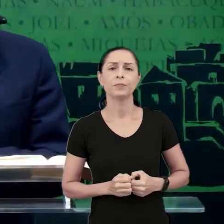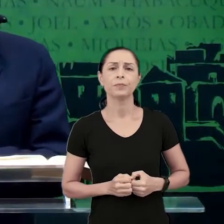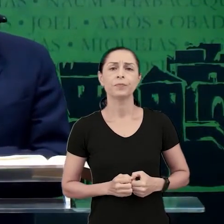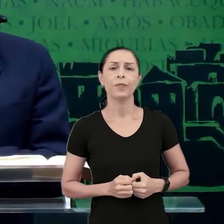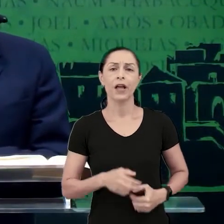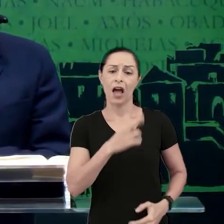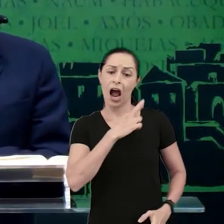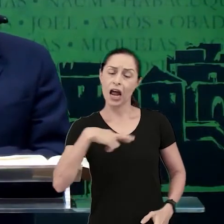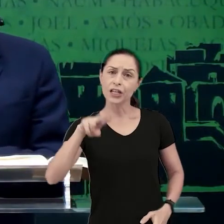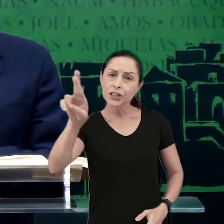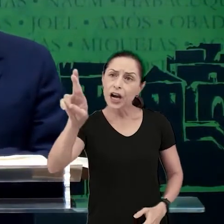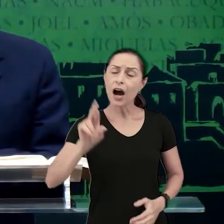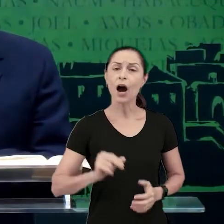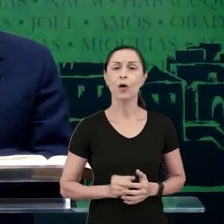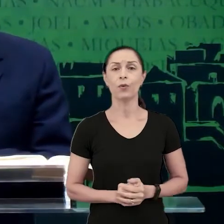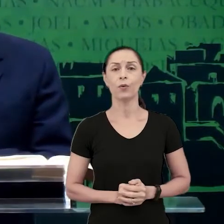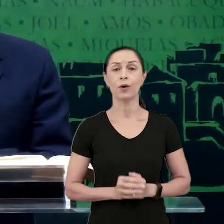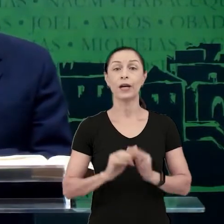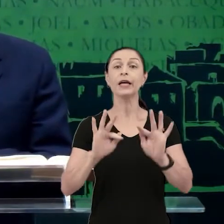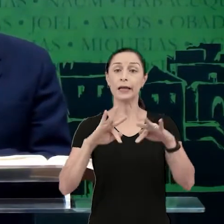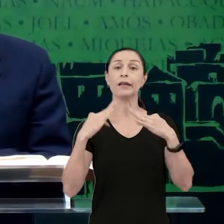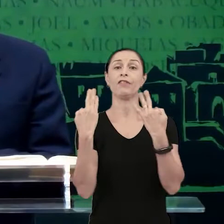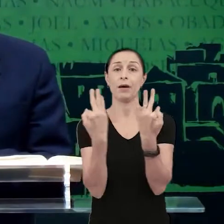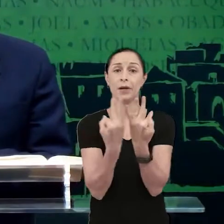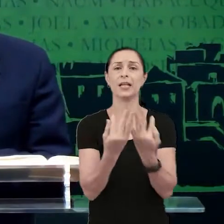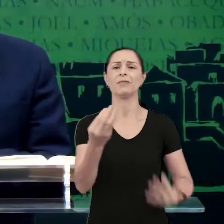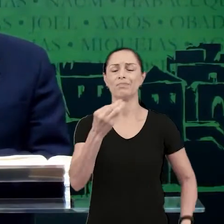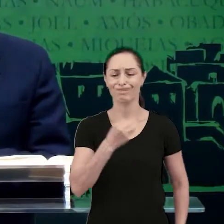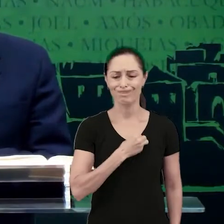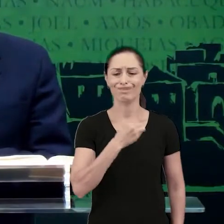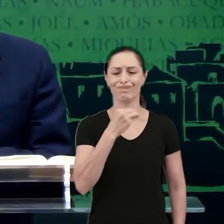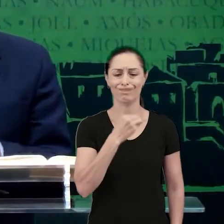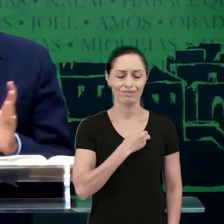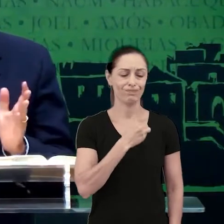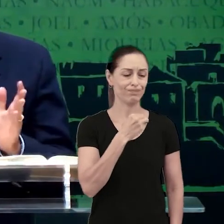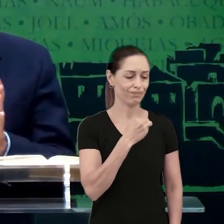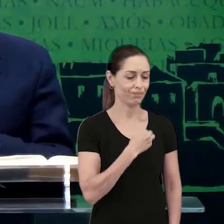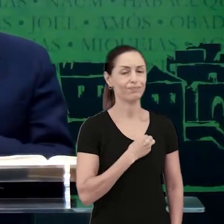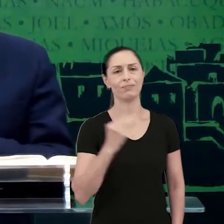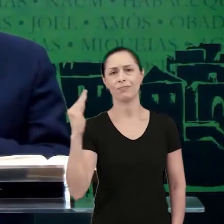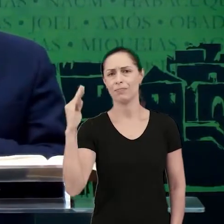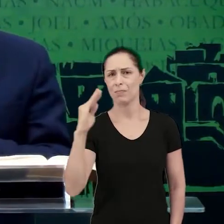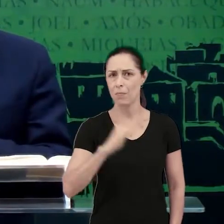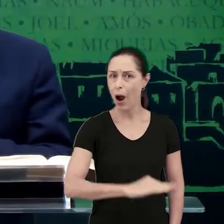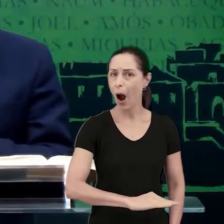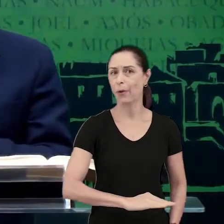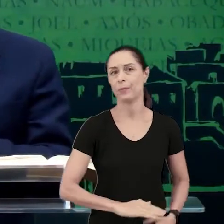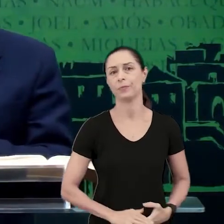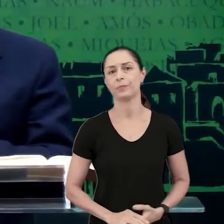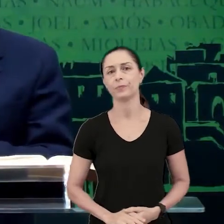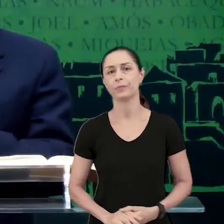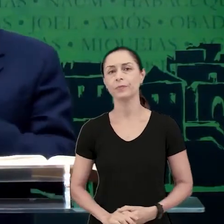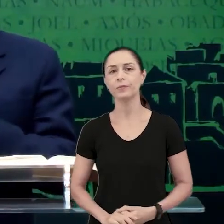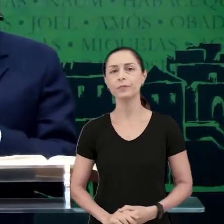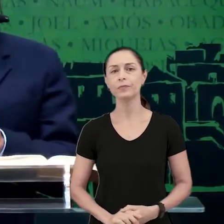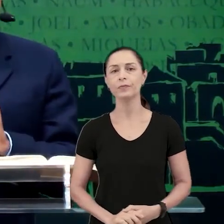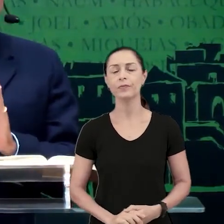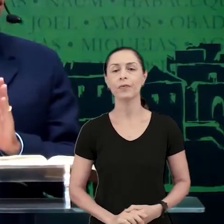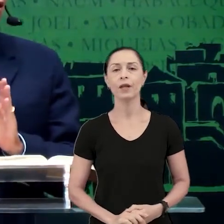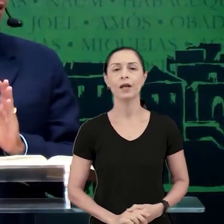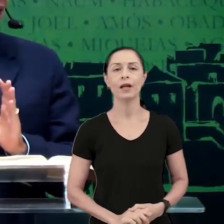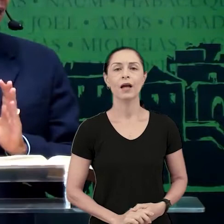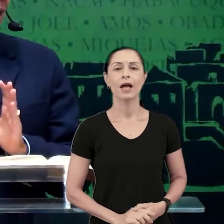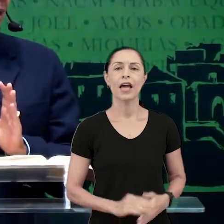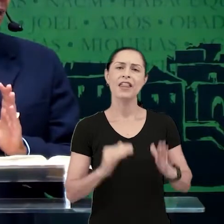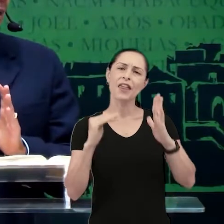na religião e até mesmo na família. E diante disso ele vai, nessa última